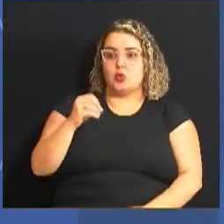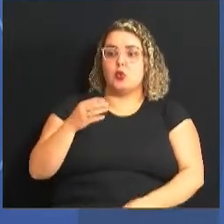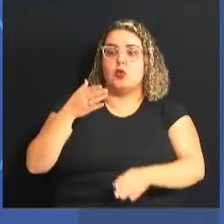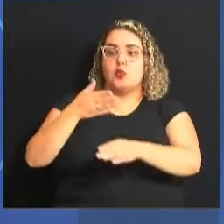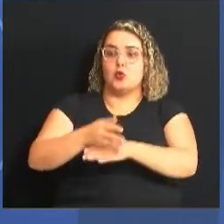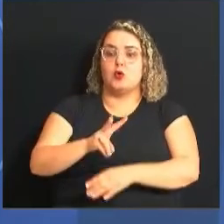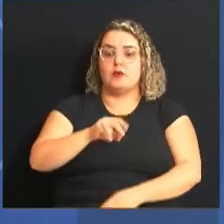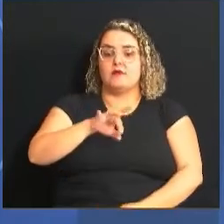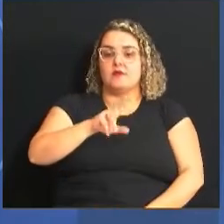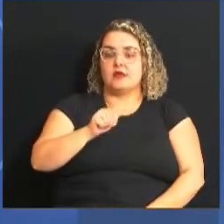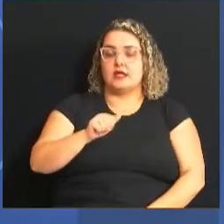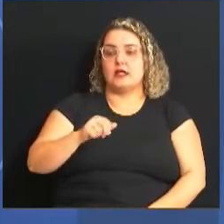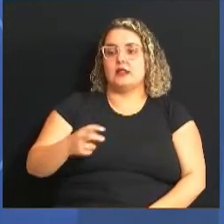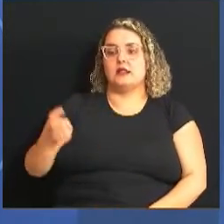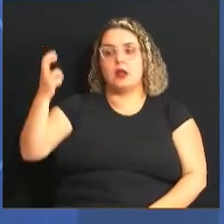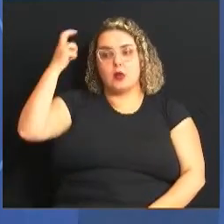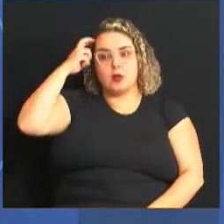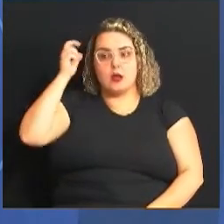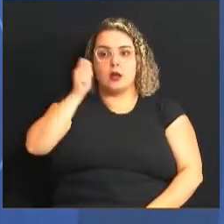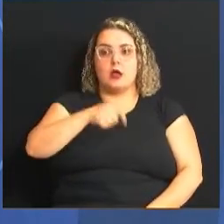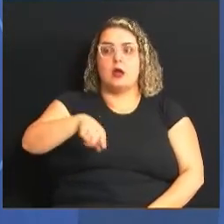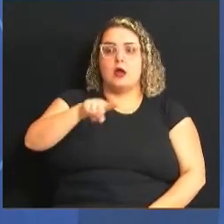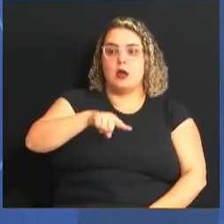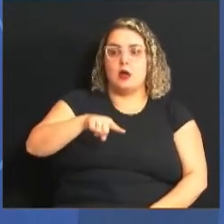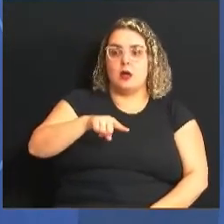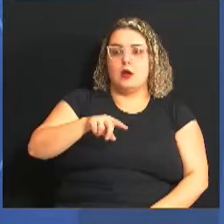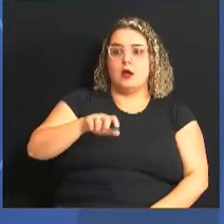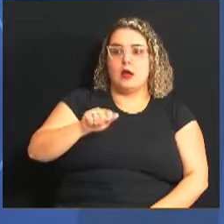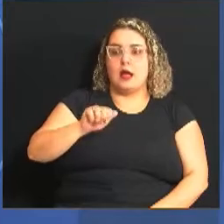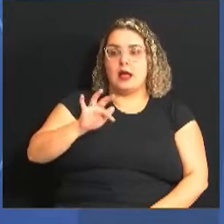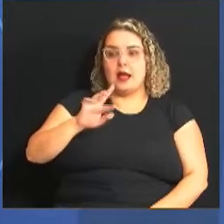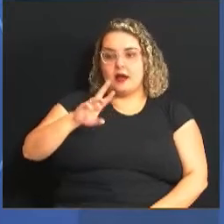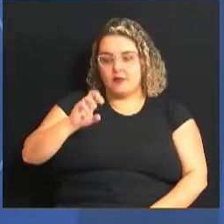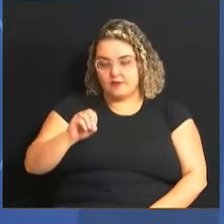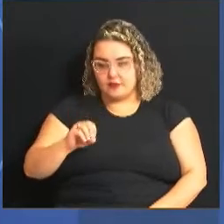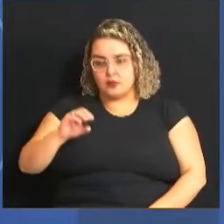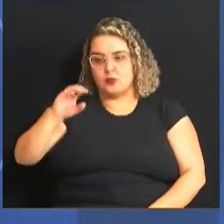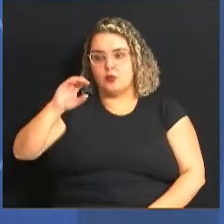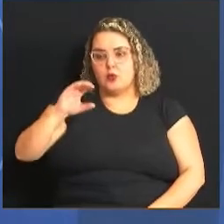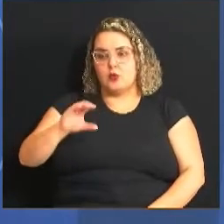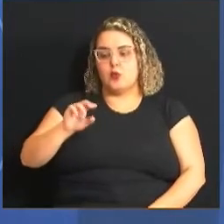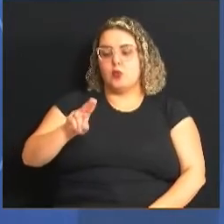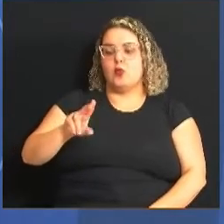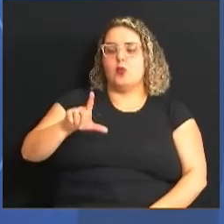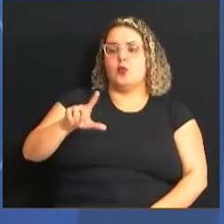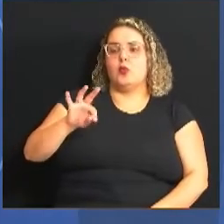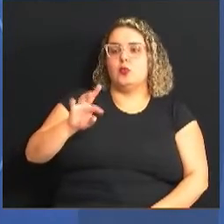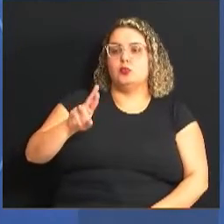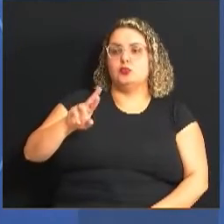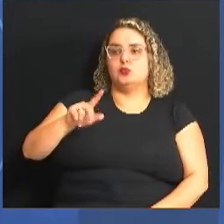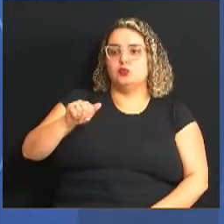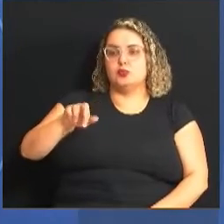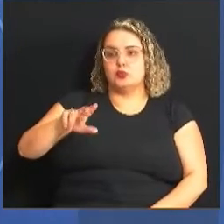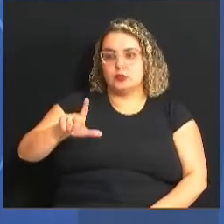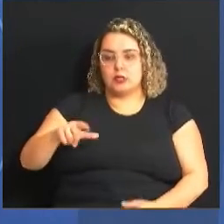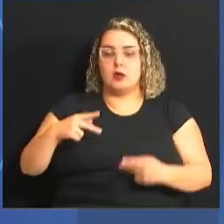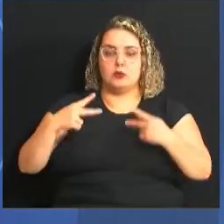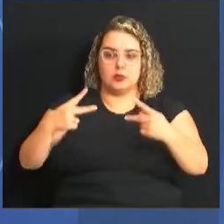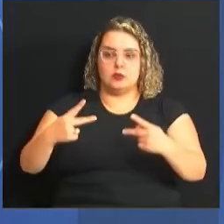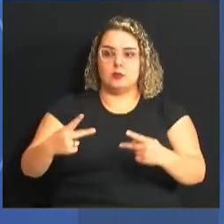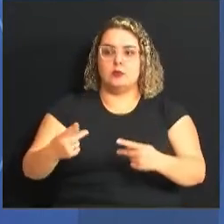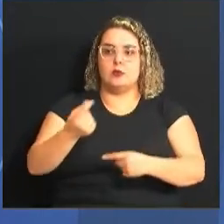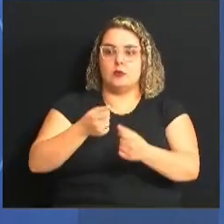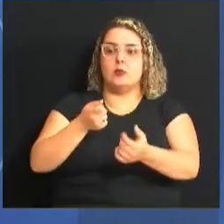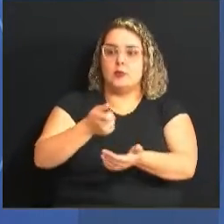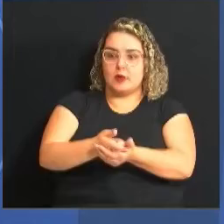Virada Cultural, @Virada Afrocultural. Nós temos esse link para inscrição. O valor do cachê para as